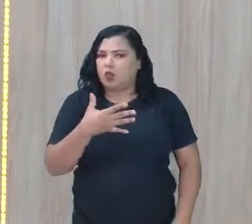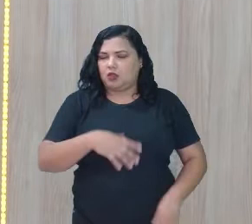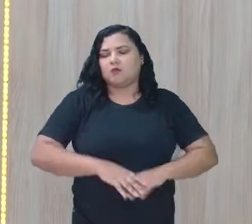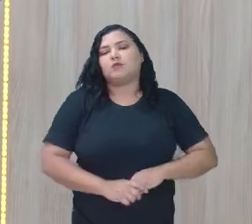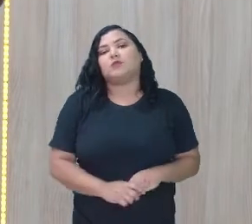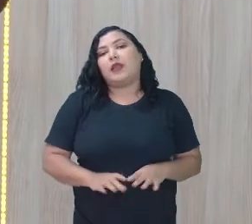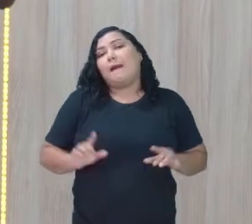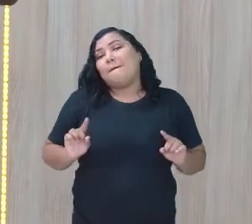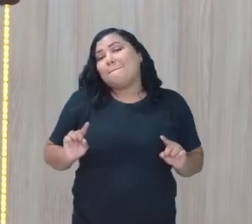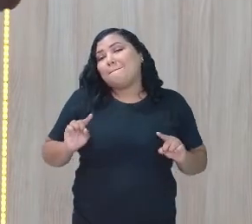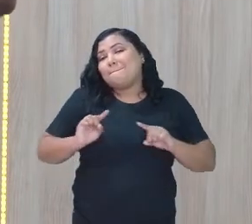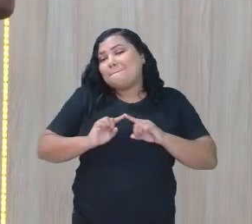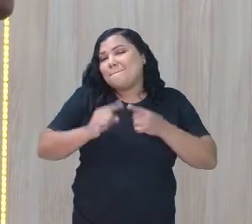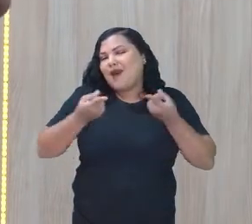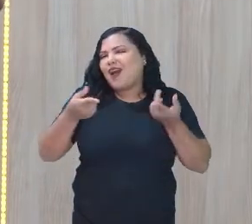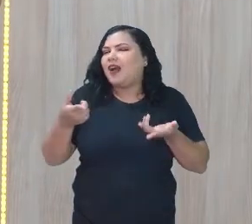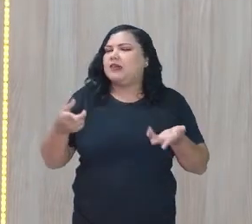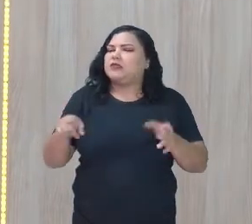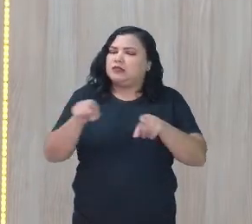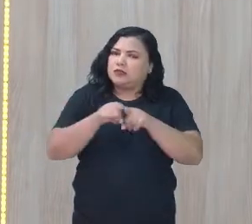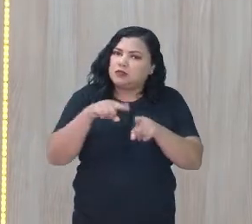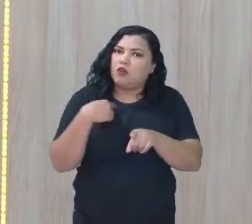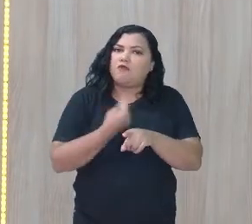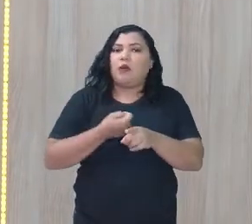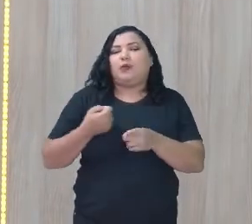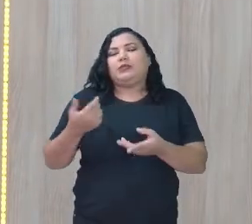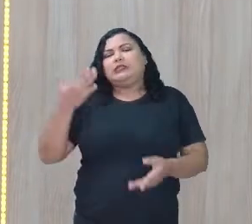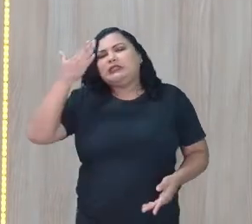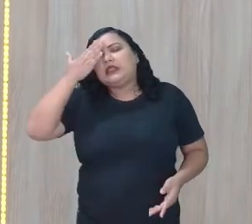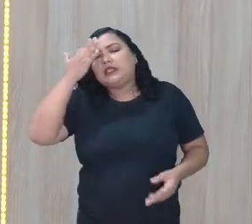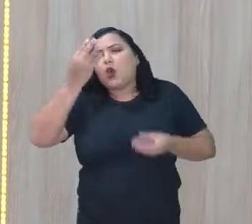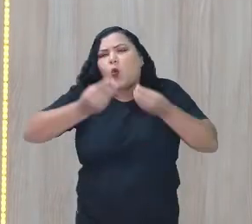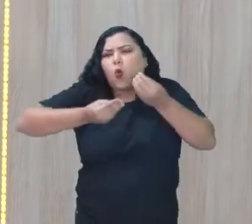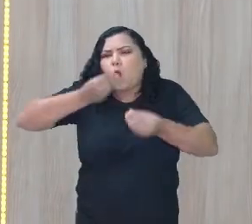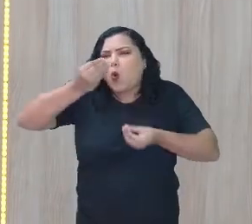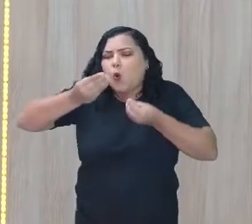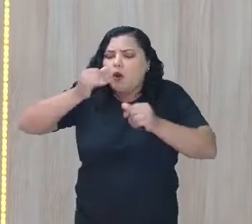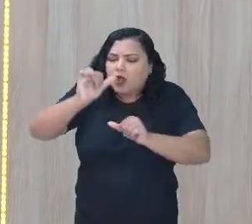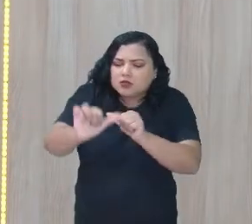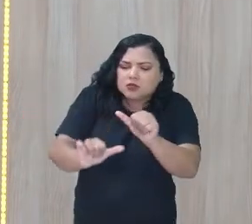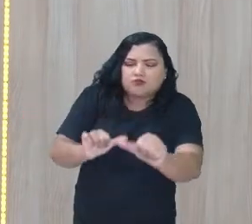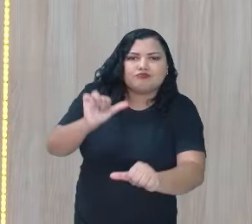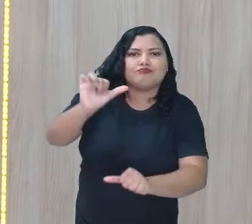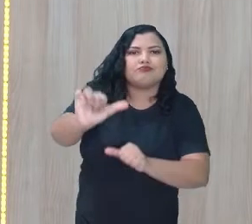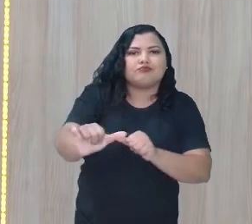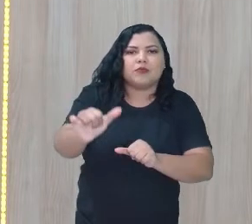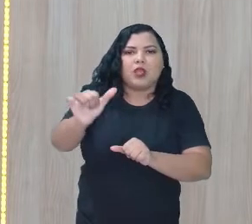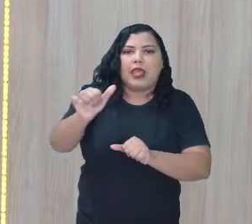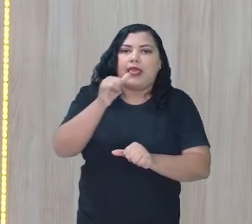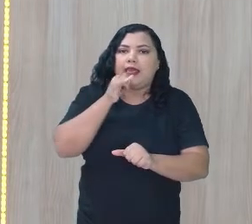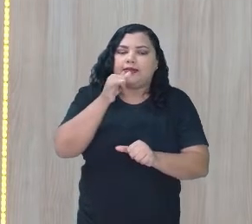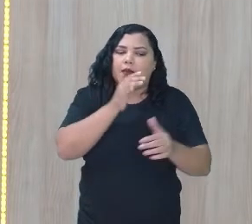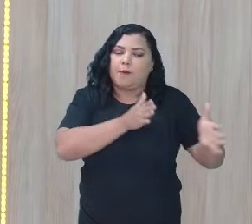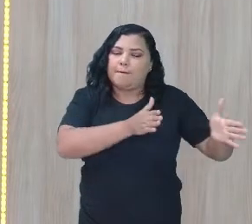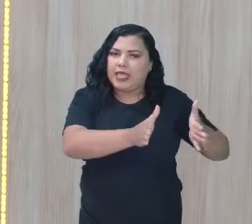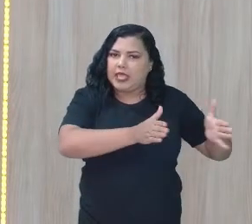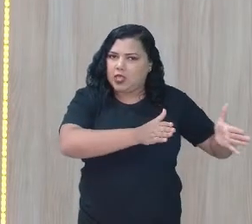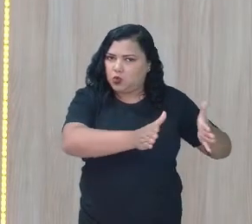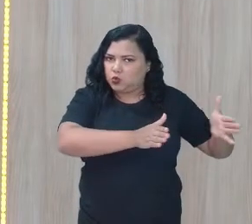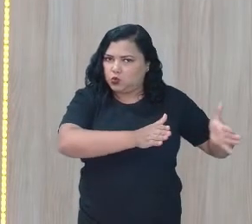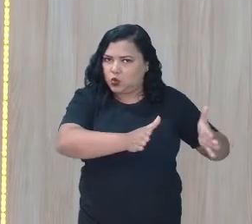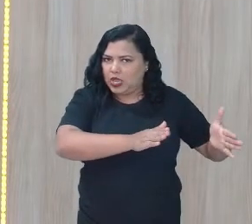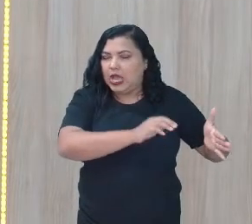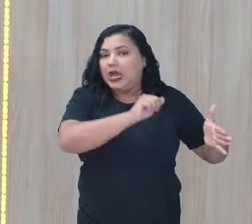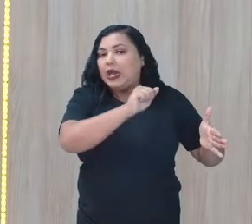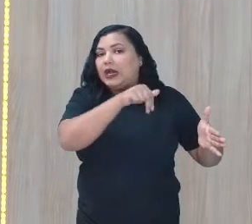né? Porém, a gente vai tentar hoje entender como é que se deu essa transição do período da Antiguidade